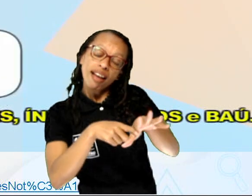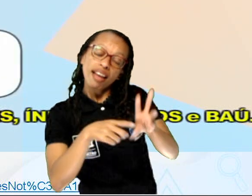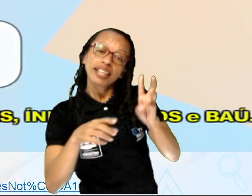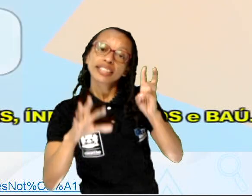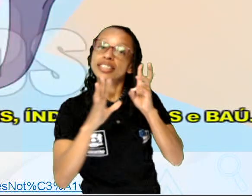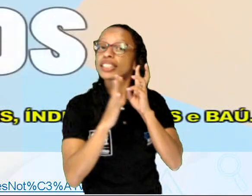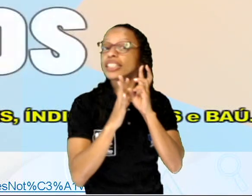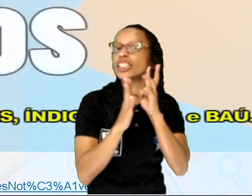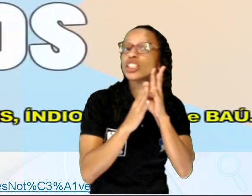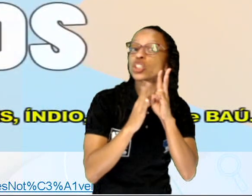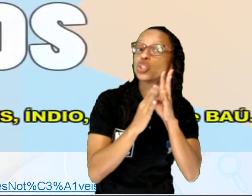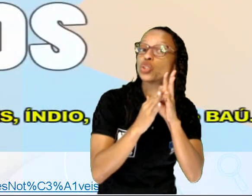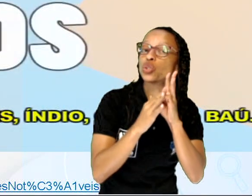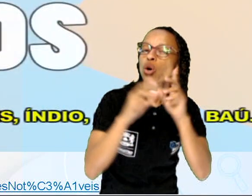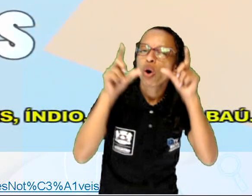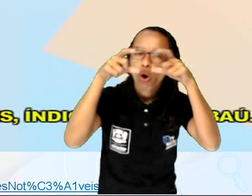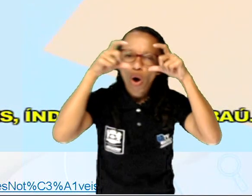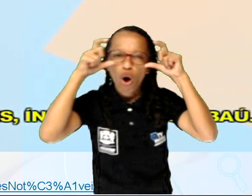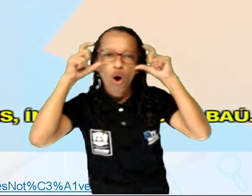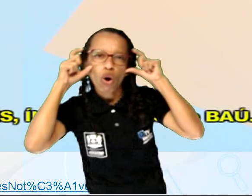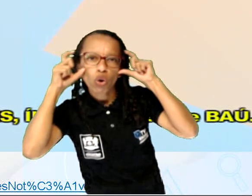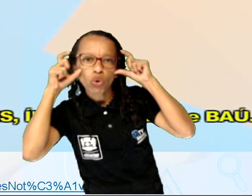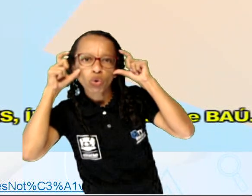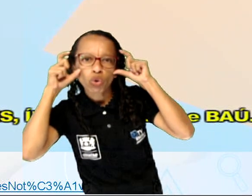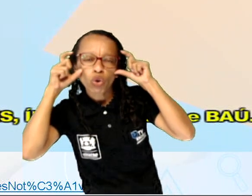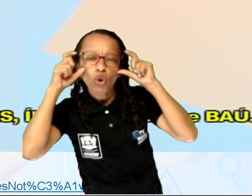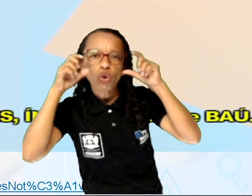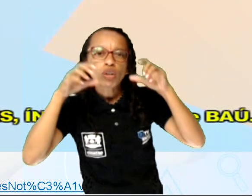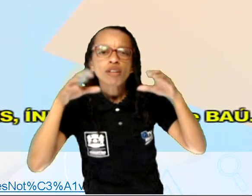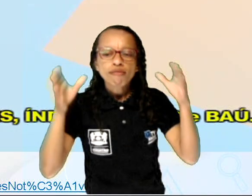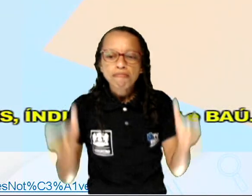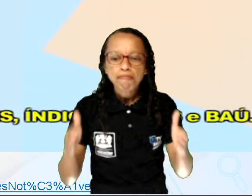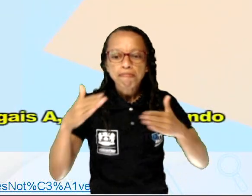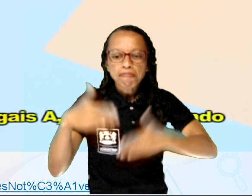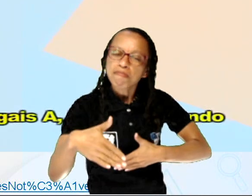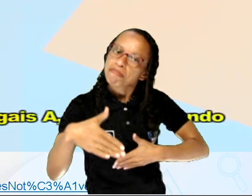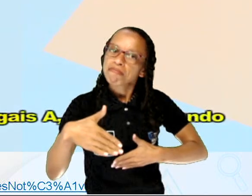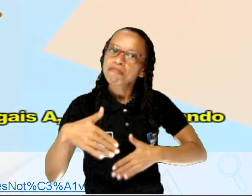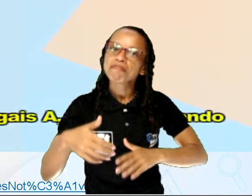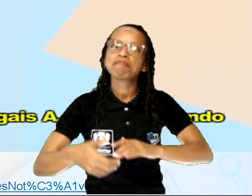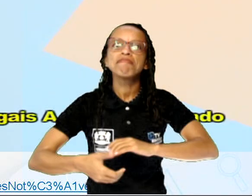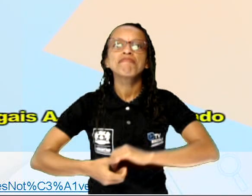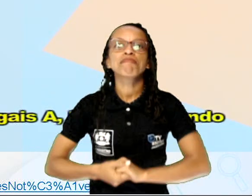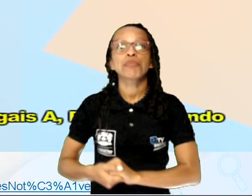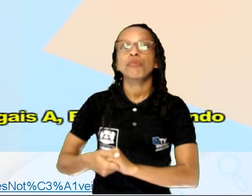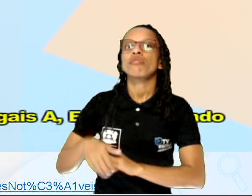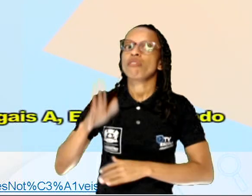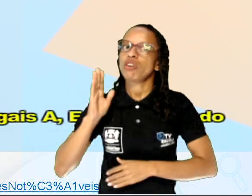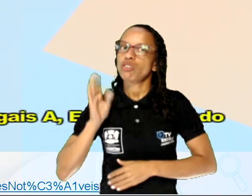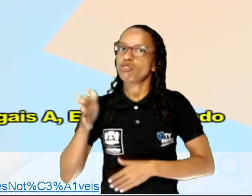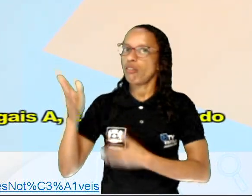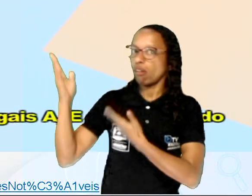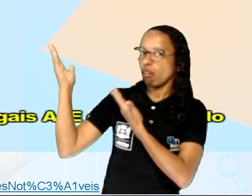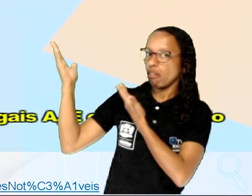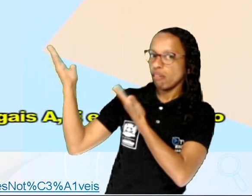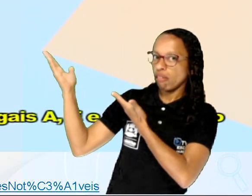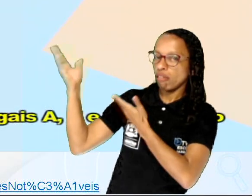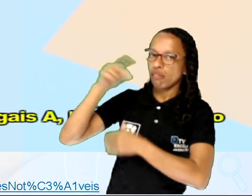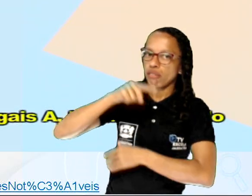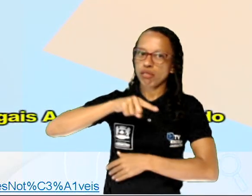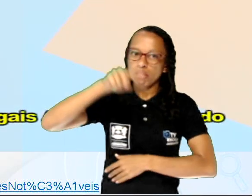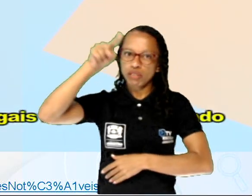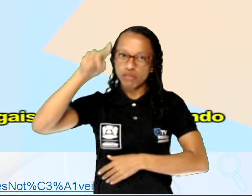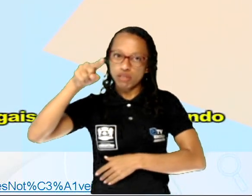índio, óculos e baú. Já o acento circunflexo só é usado com